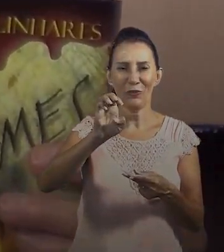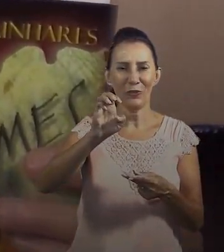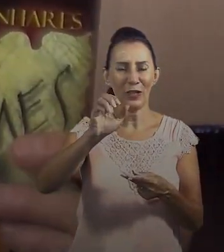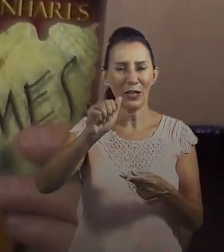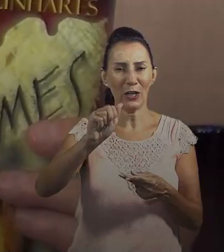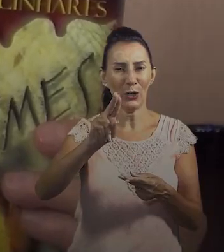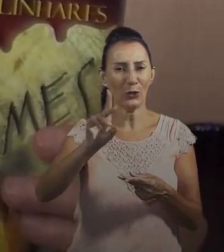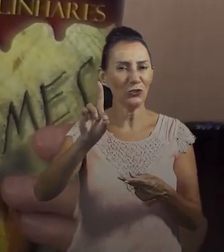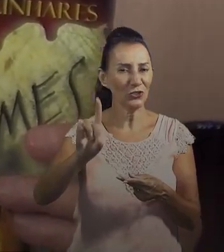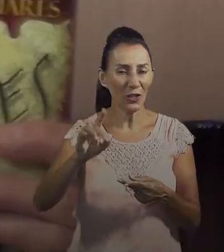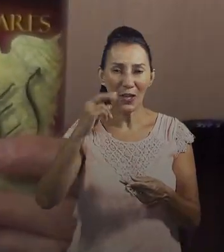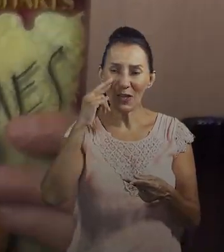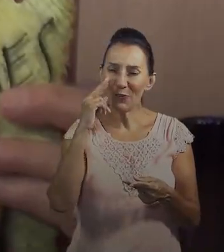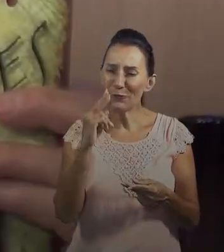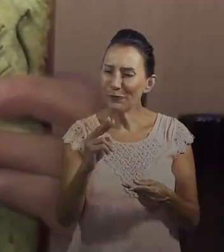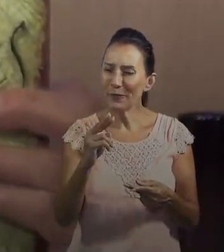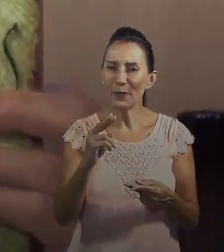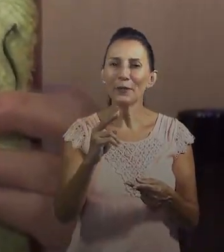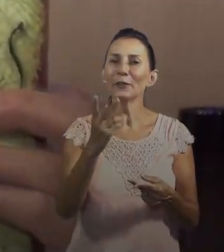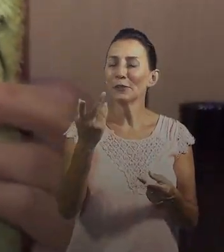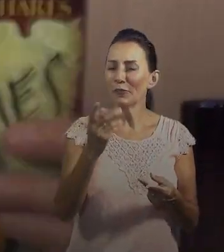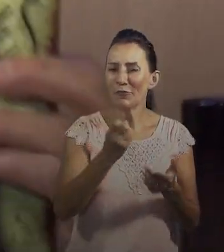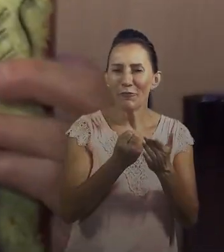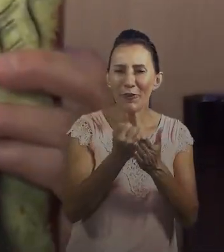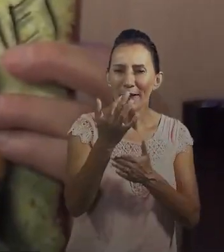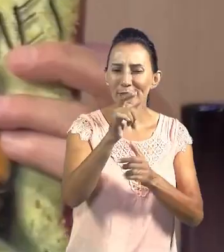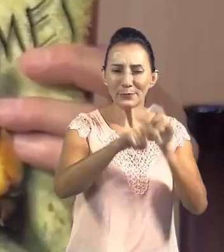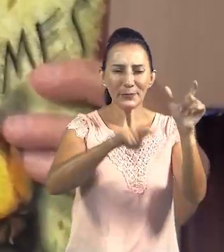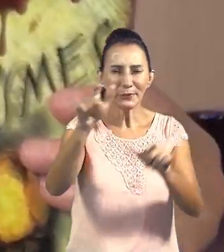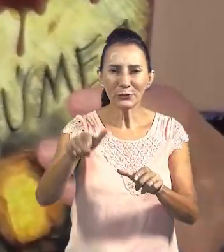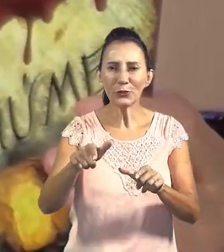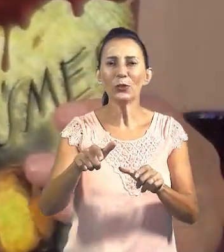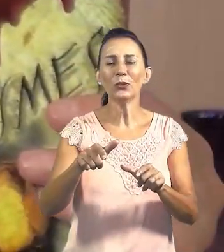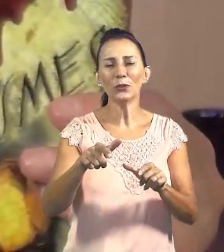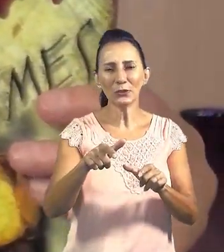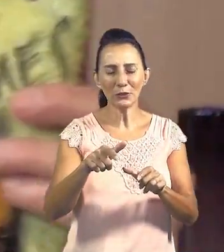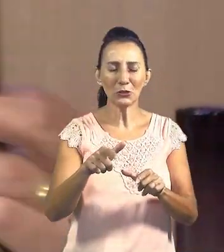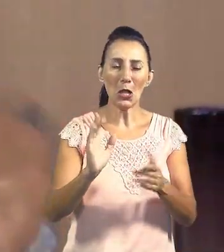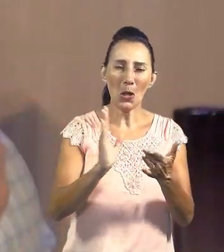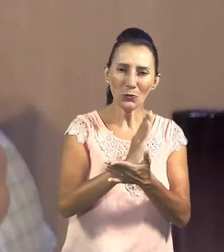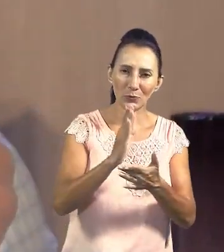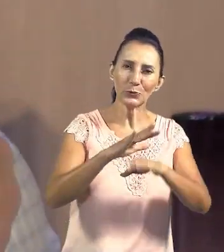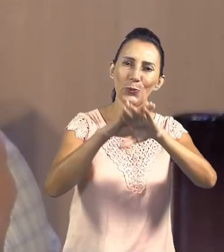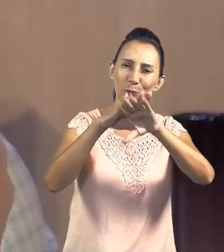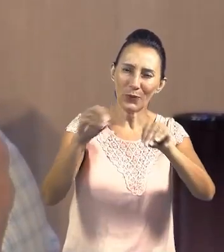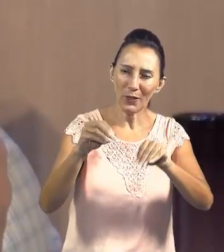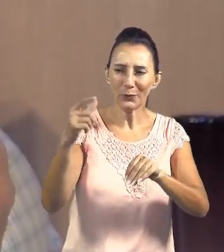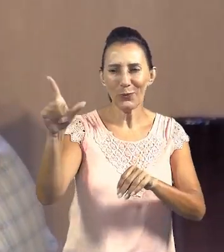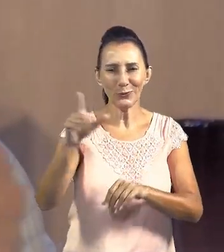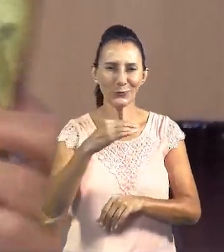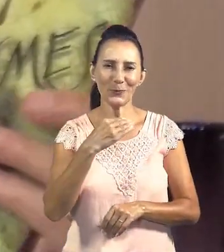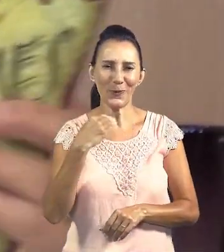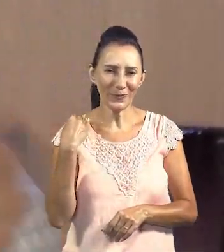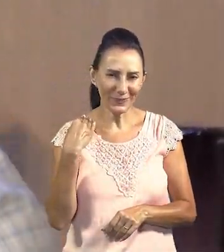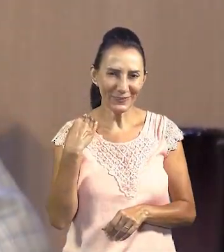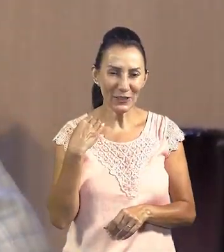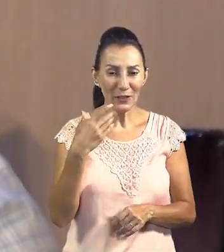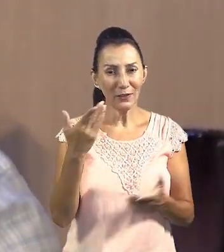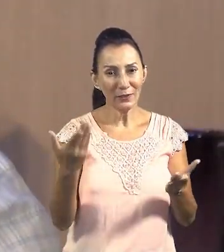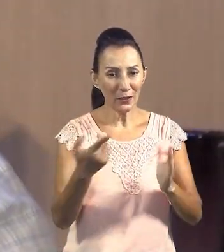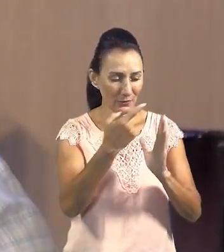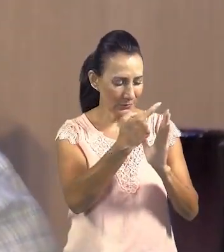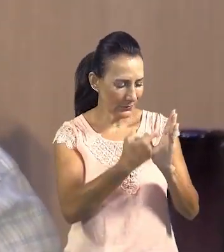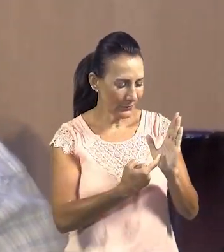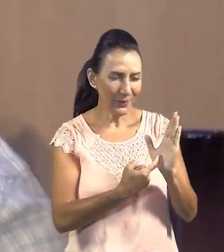fui estudando e vi que a Bíblia é toda cheia de pessoas que foram curadas e algumas que morreram. Então você vê que